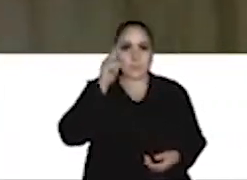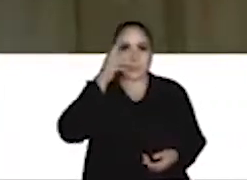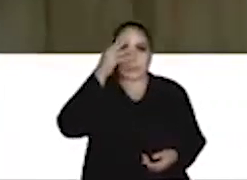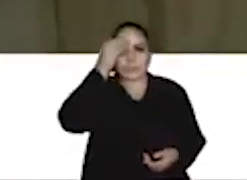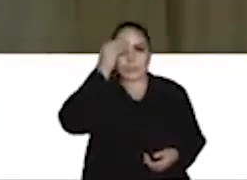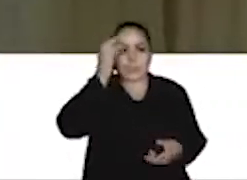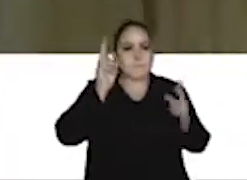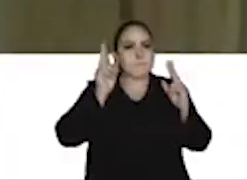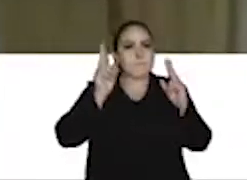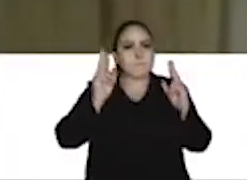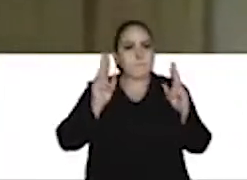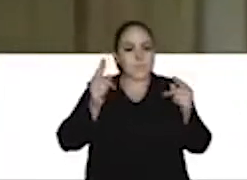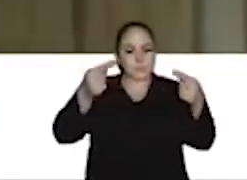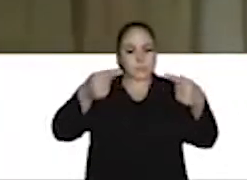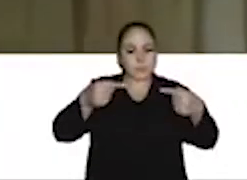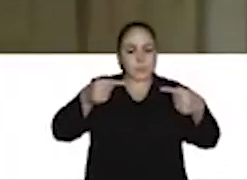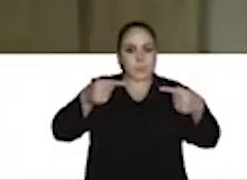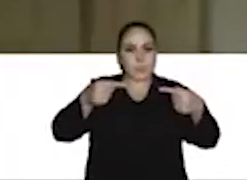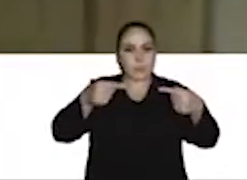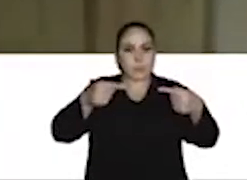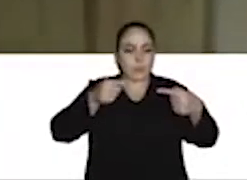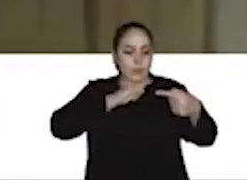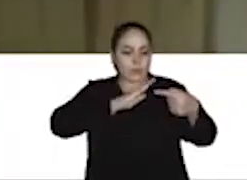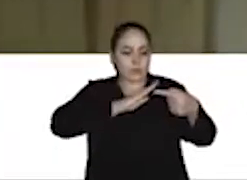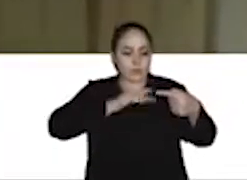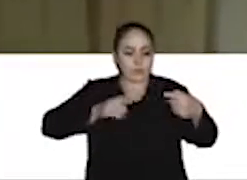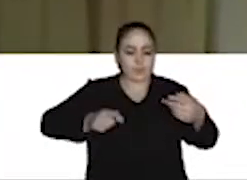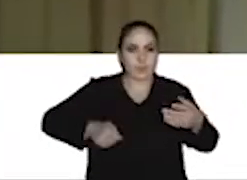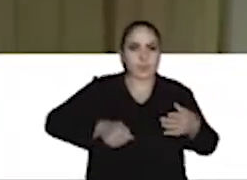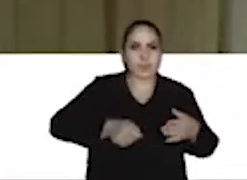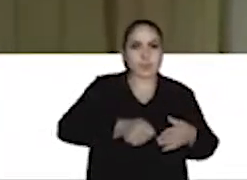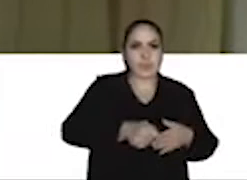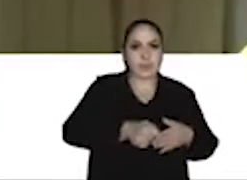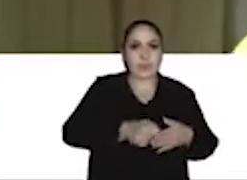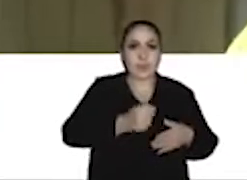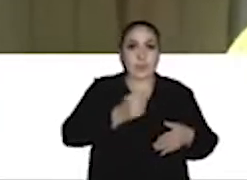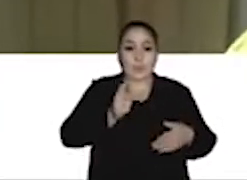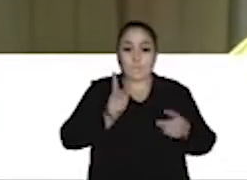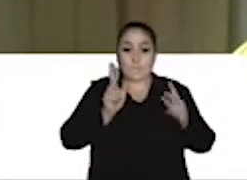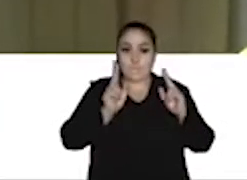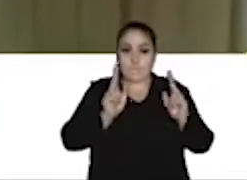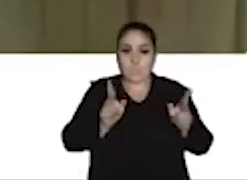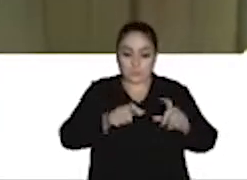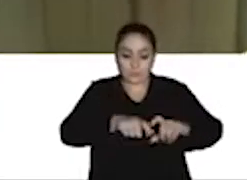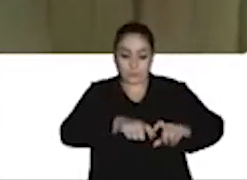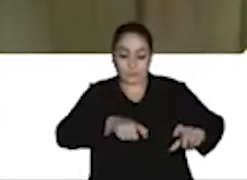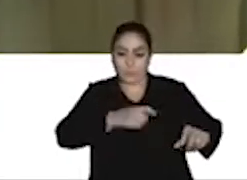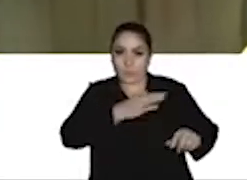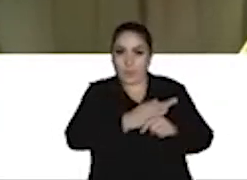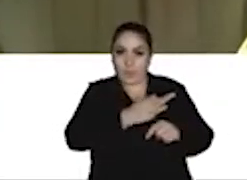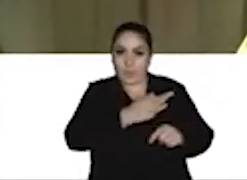Do mesmo talho varou os dois corações, espetou-os do mesmo feno,